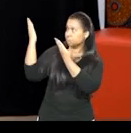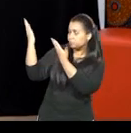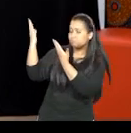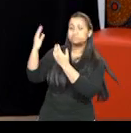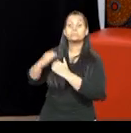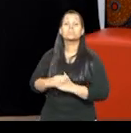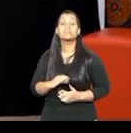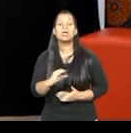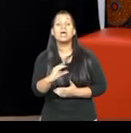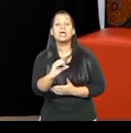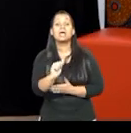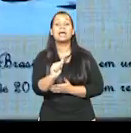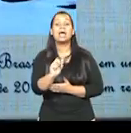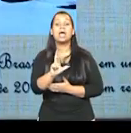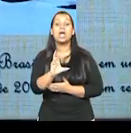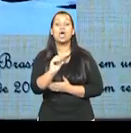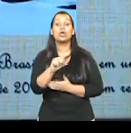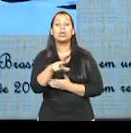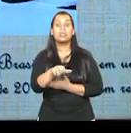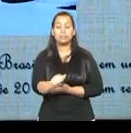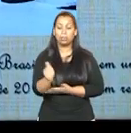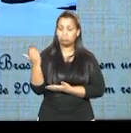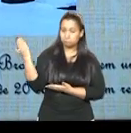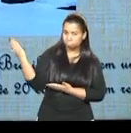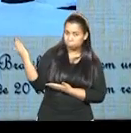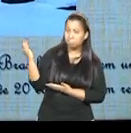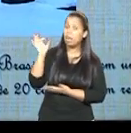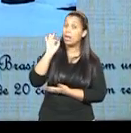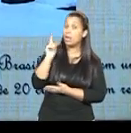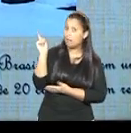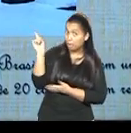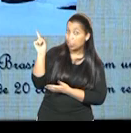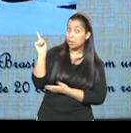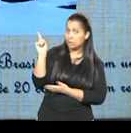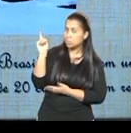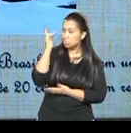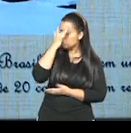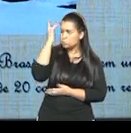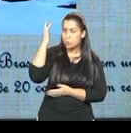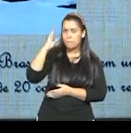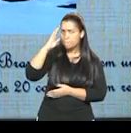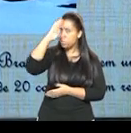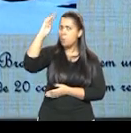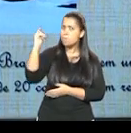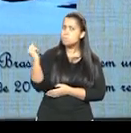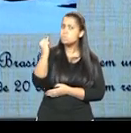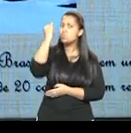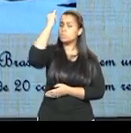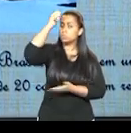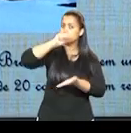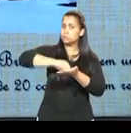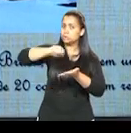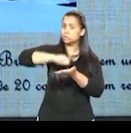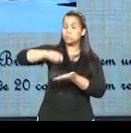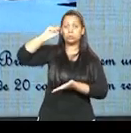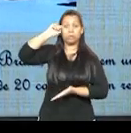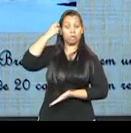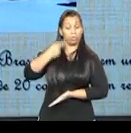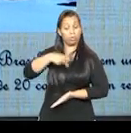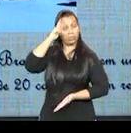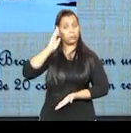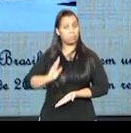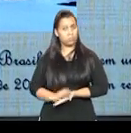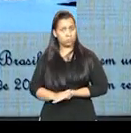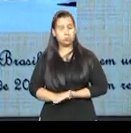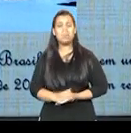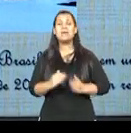de Jesus? Pois bem, ela é considerada uma das mais importantes escritoras negras do Brasil. Morava em